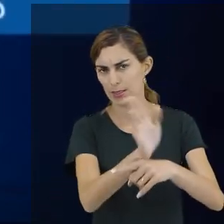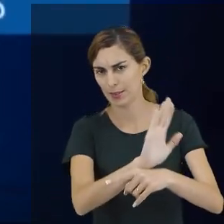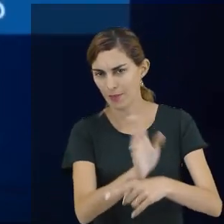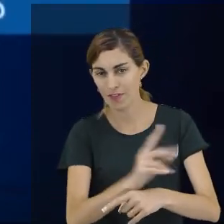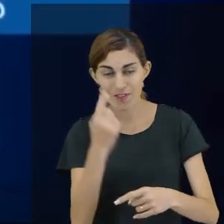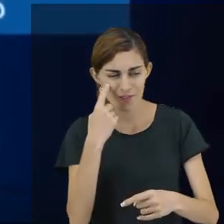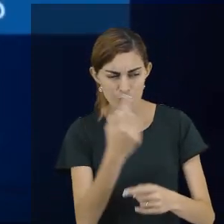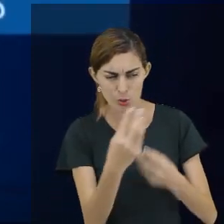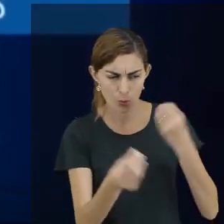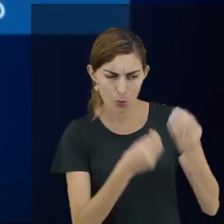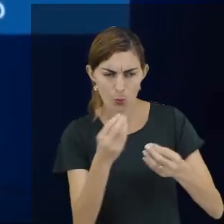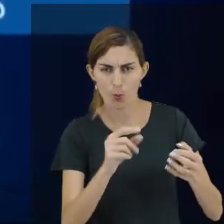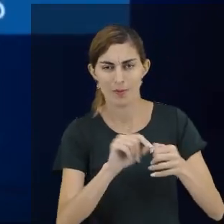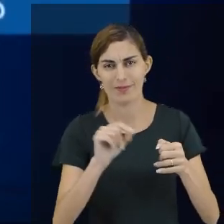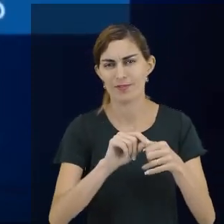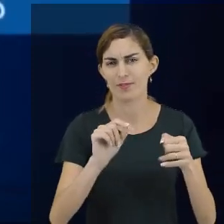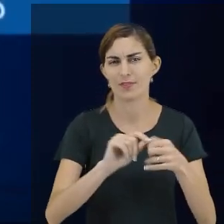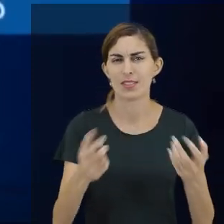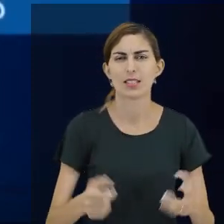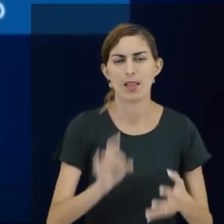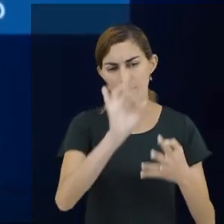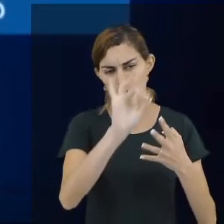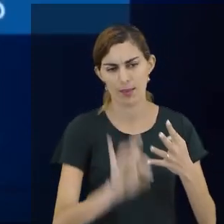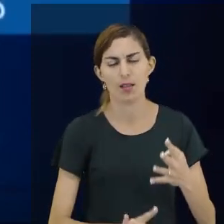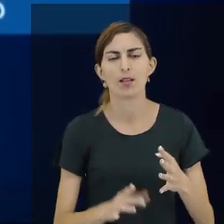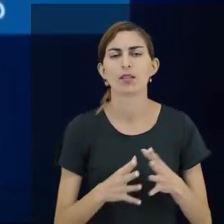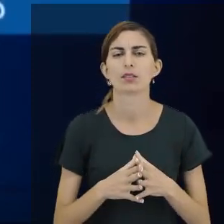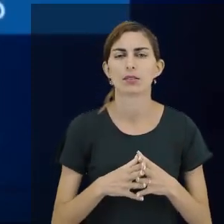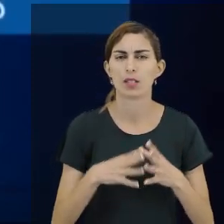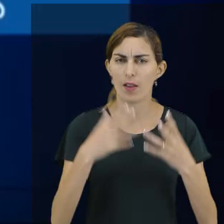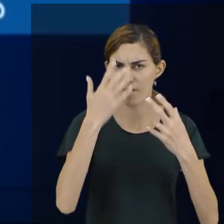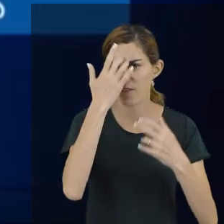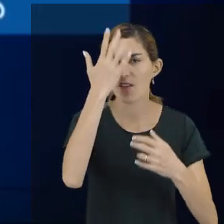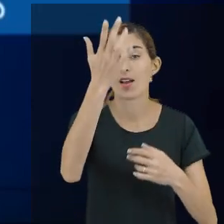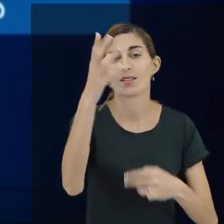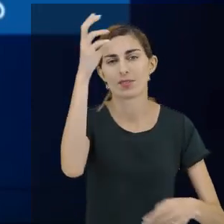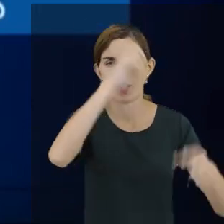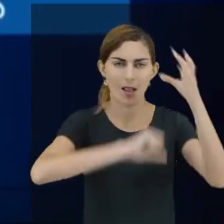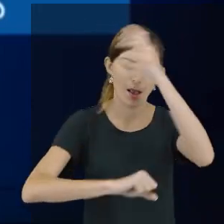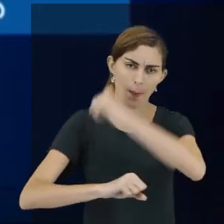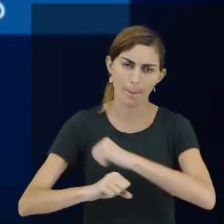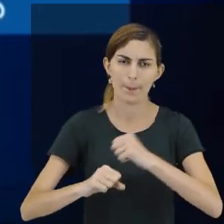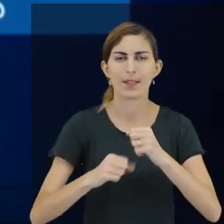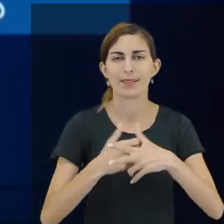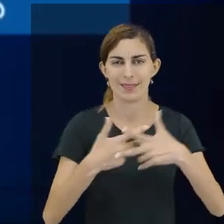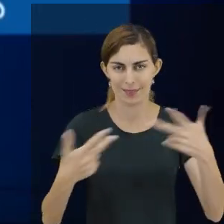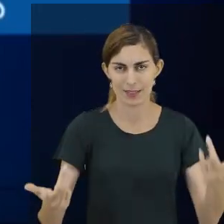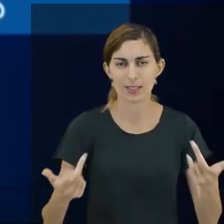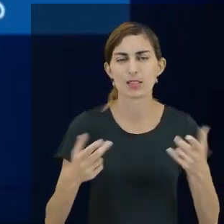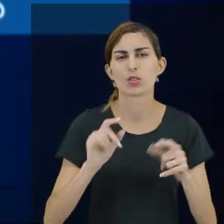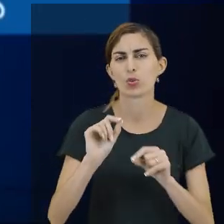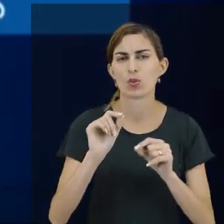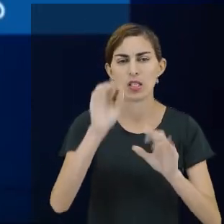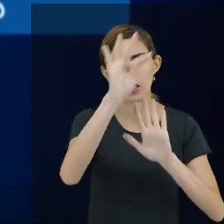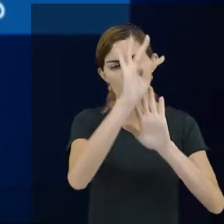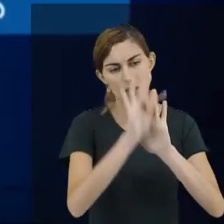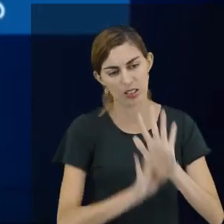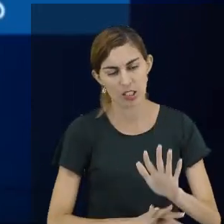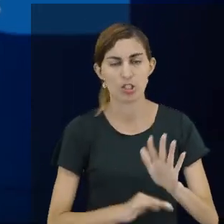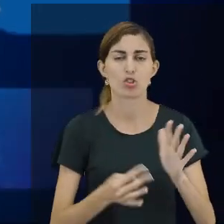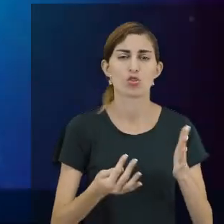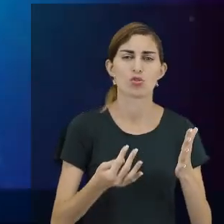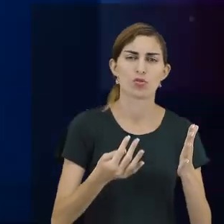que mostrem a realização desses procedimentos em detalhes. É muito mais fácil aprender procedimentos assim do que com